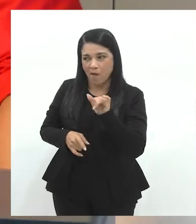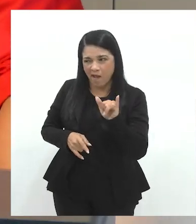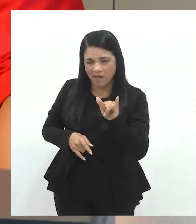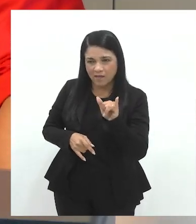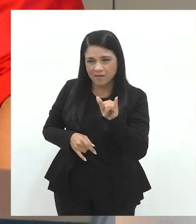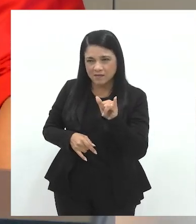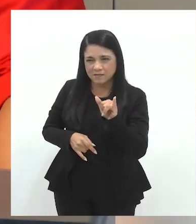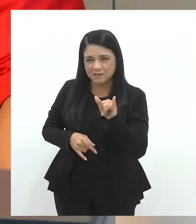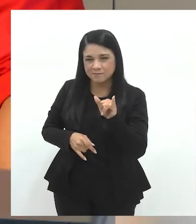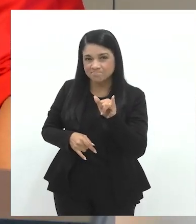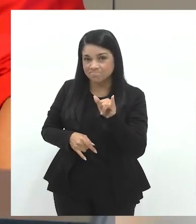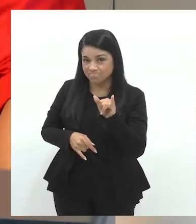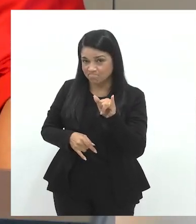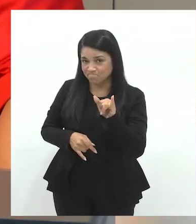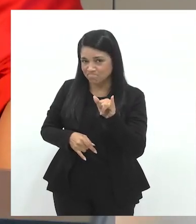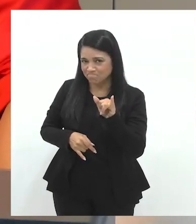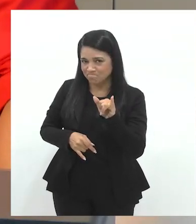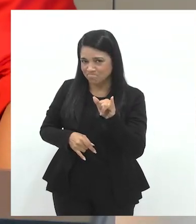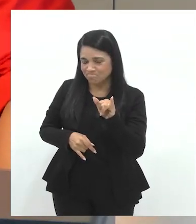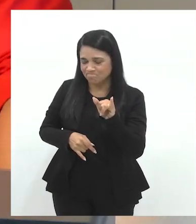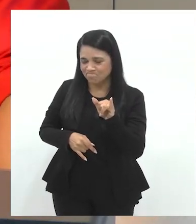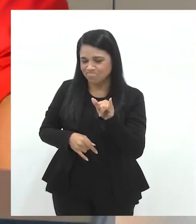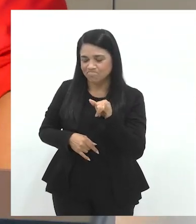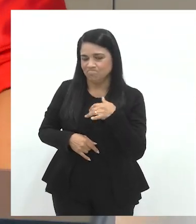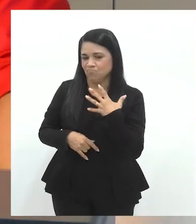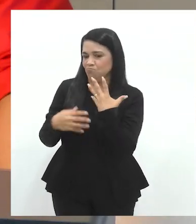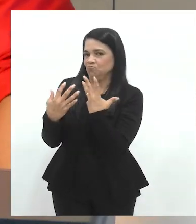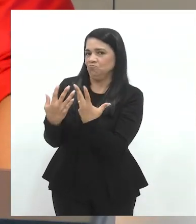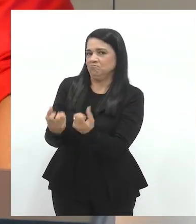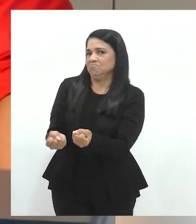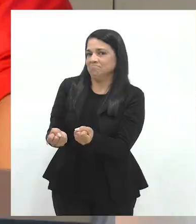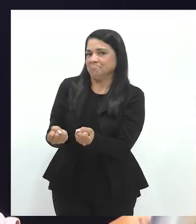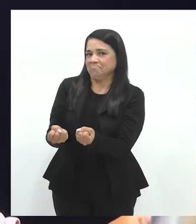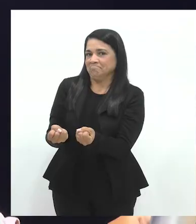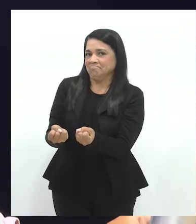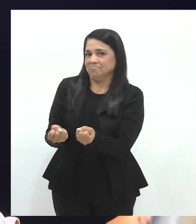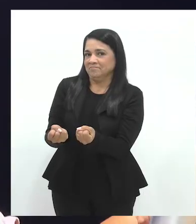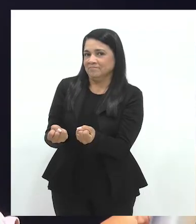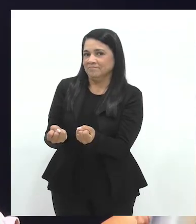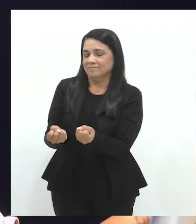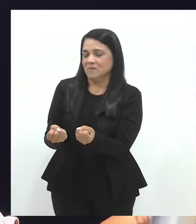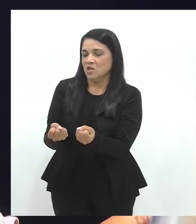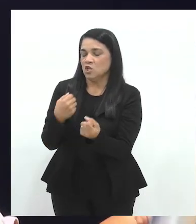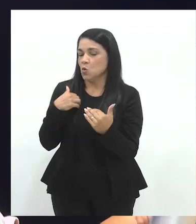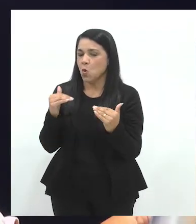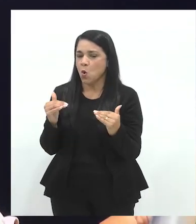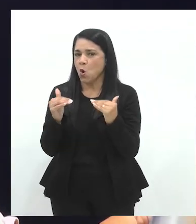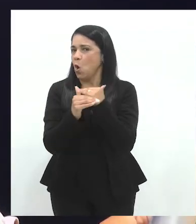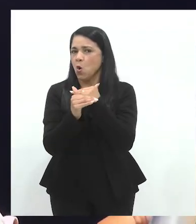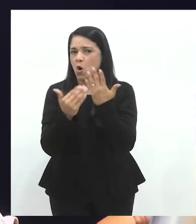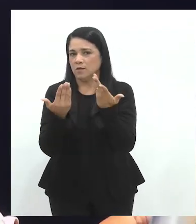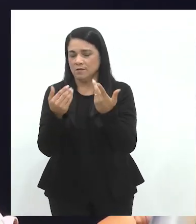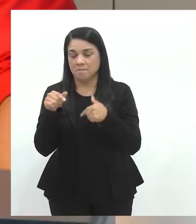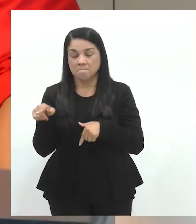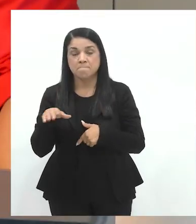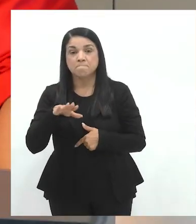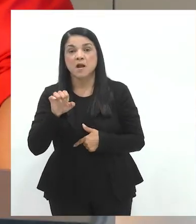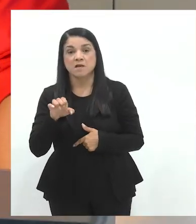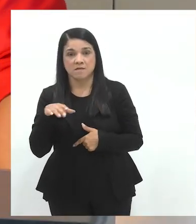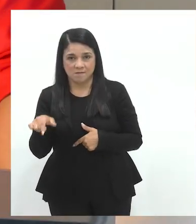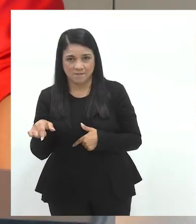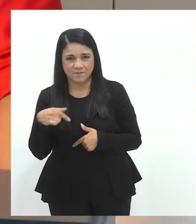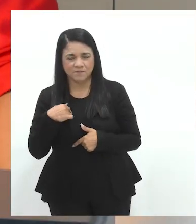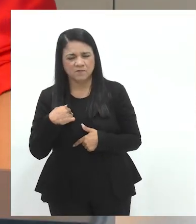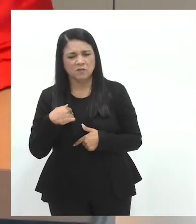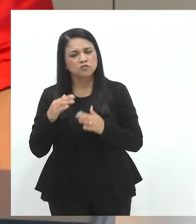pai, que é o provedor, negava, né? E não entrava de acordo pai e mãe. Os